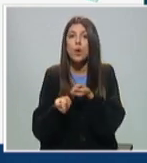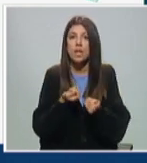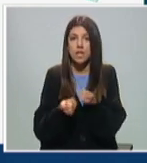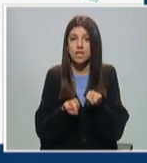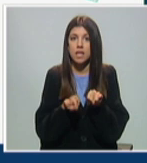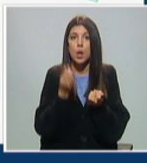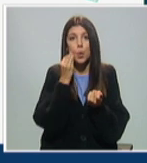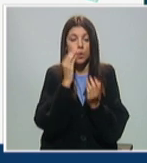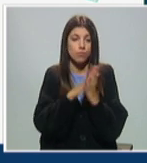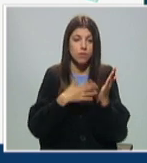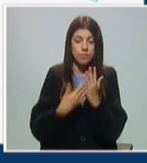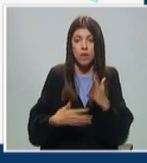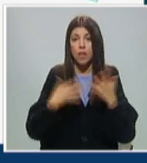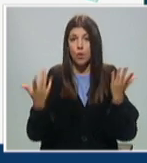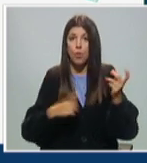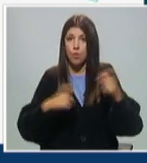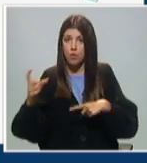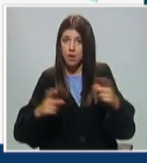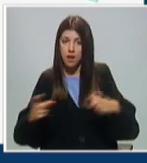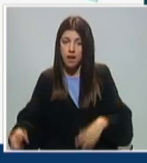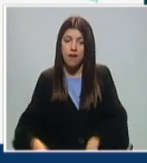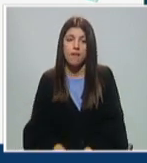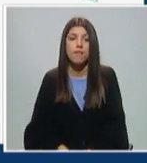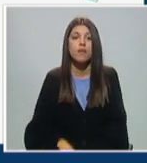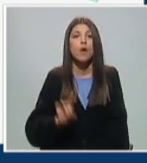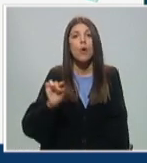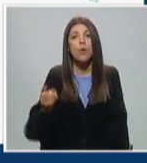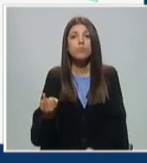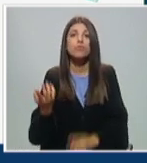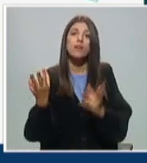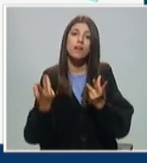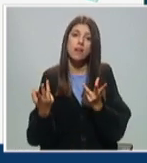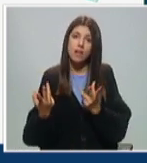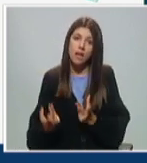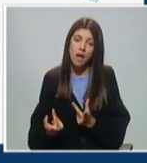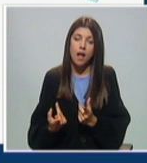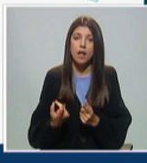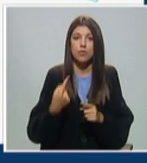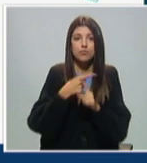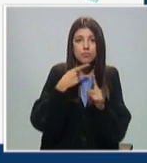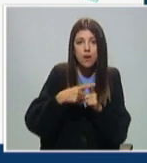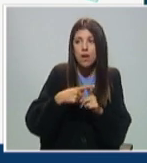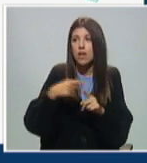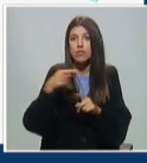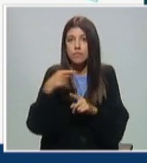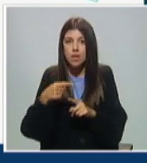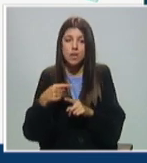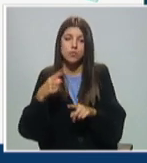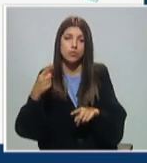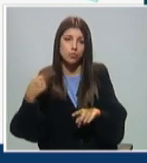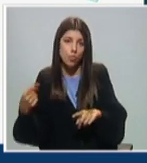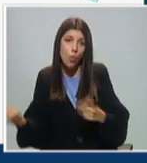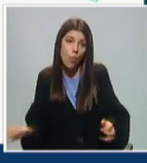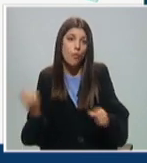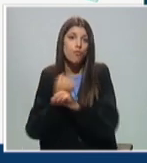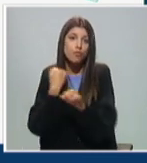gráficos e a partir das tabelas e gráficos fazer cálculos utilizando operadores aritméticos ou funções, o que nos